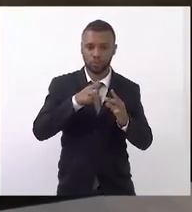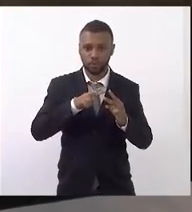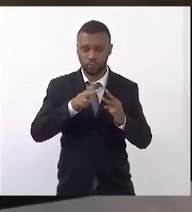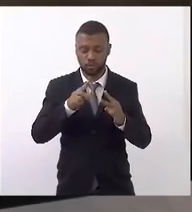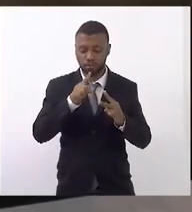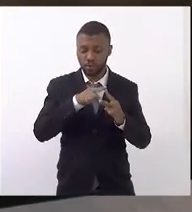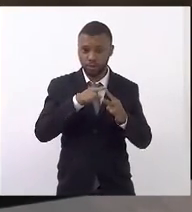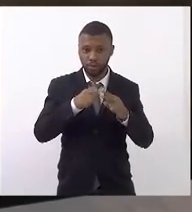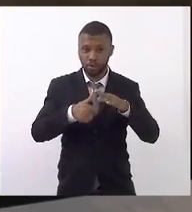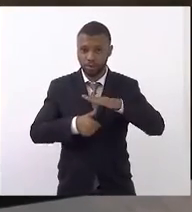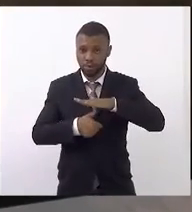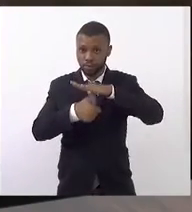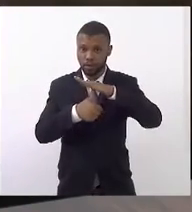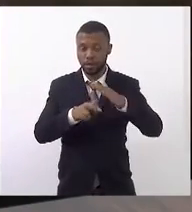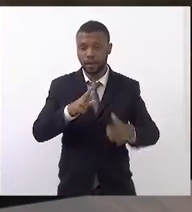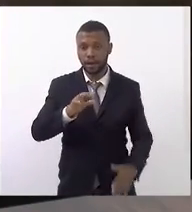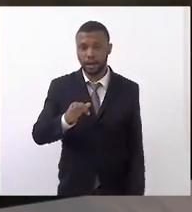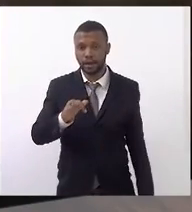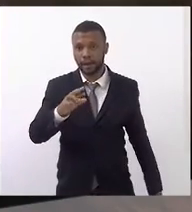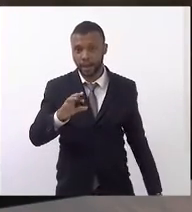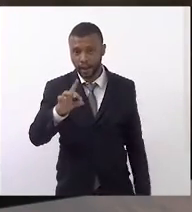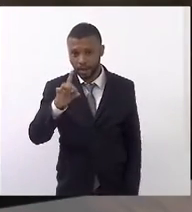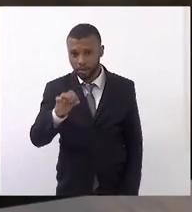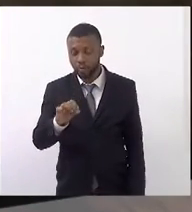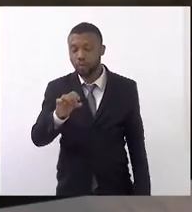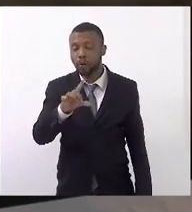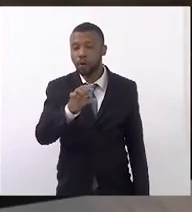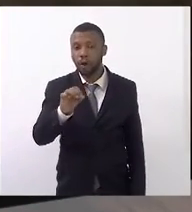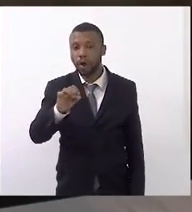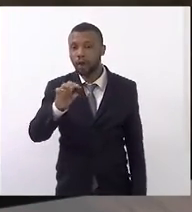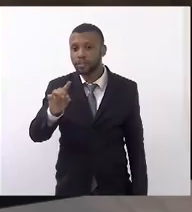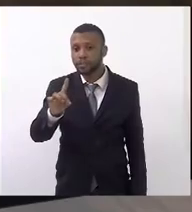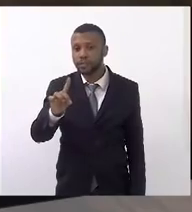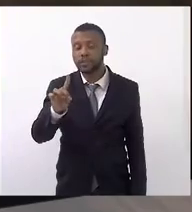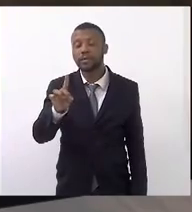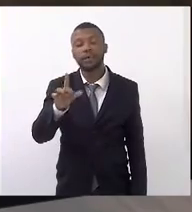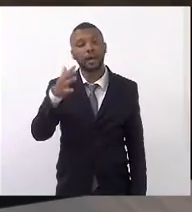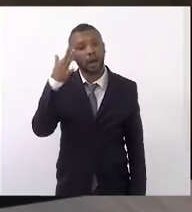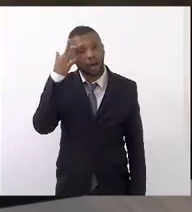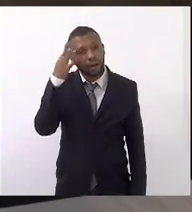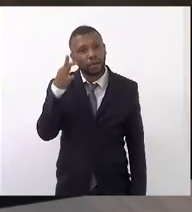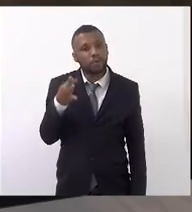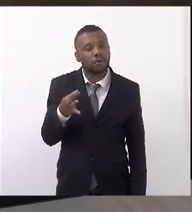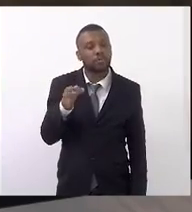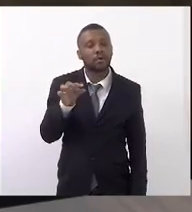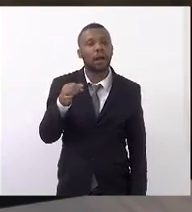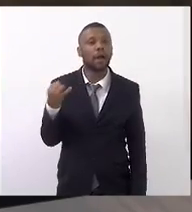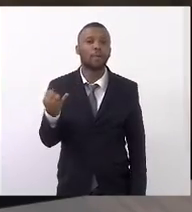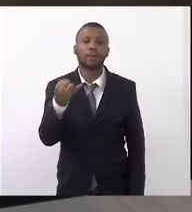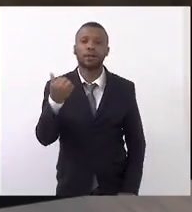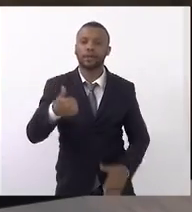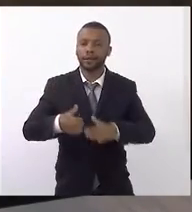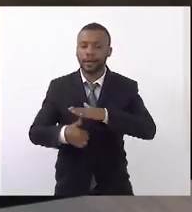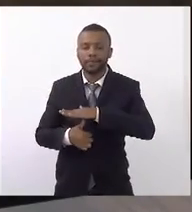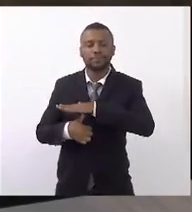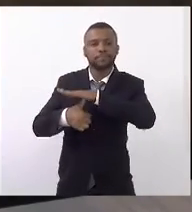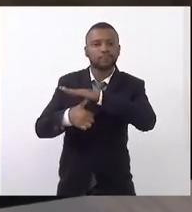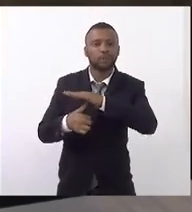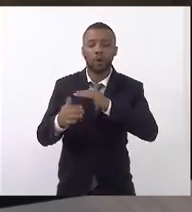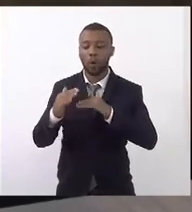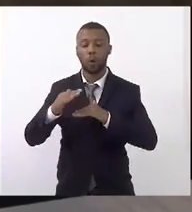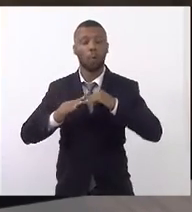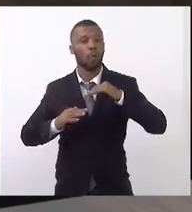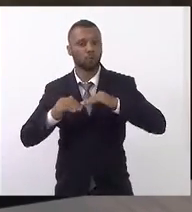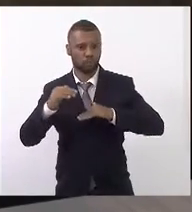Ricardo Lodge, tendo o entendimento da importância que a sua breve reitoria construiu na UERJ.